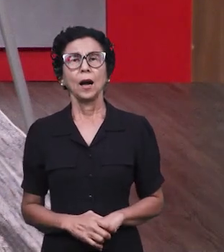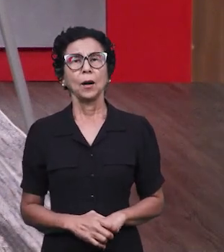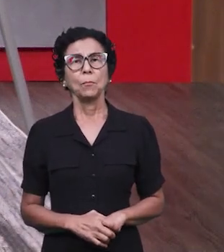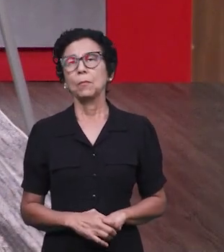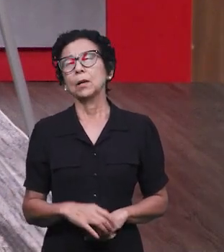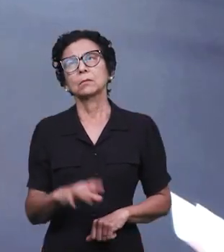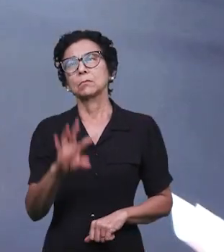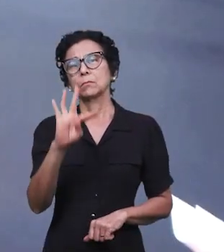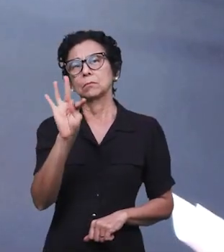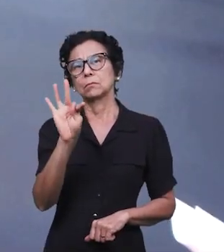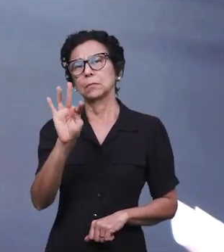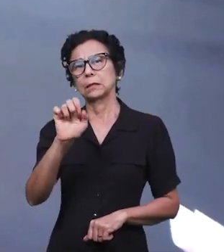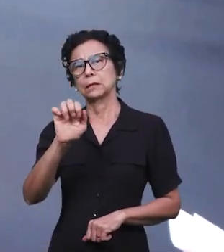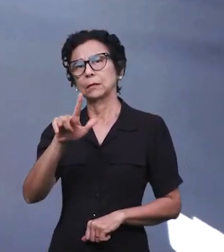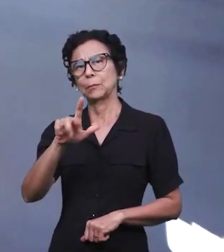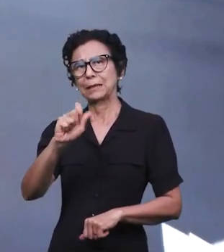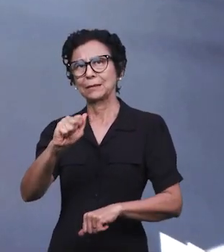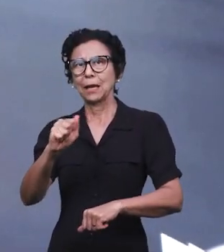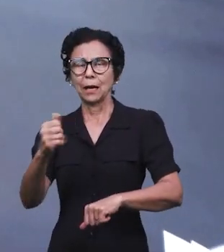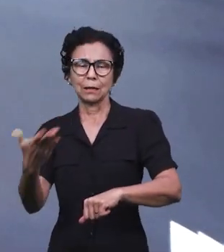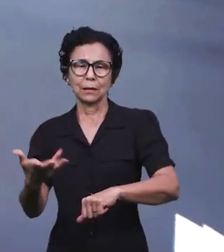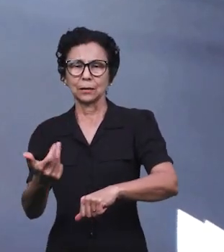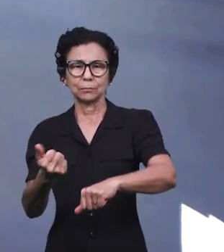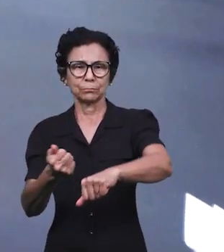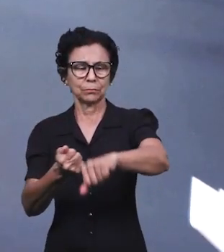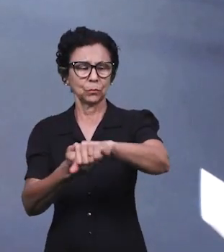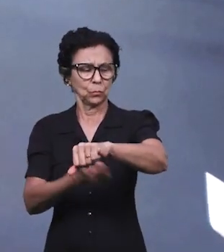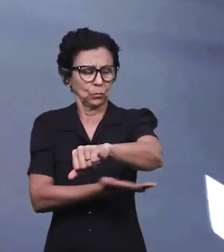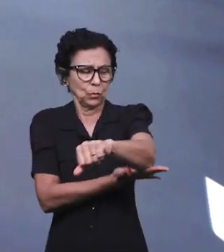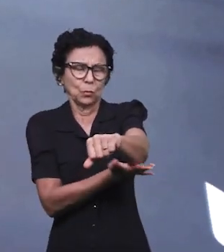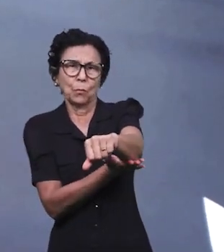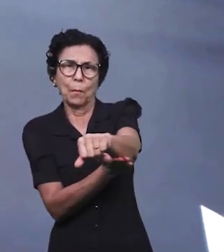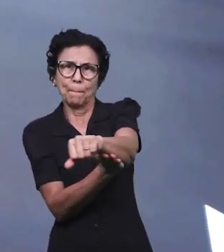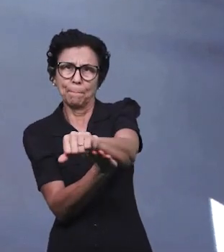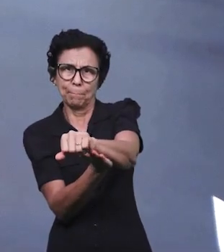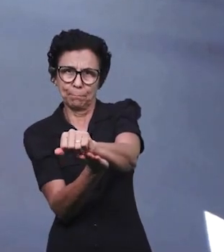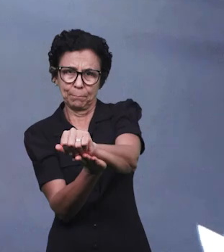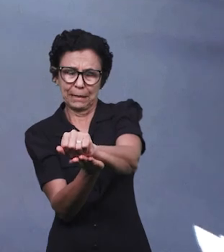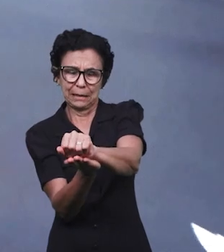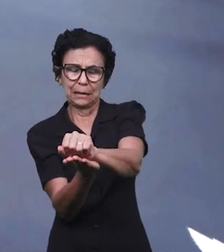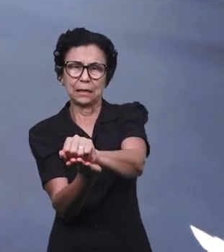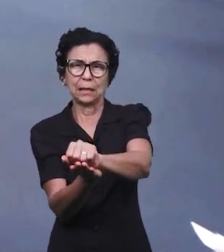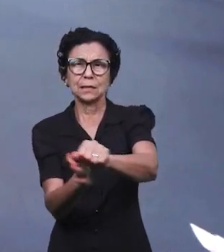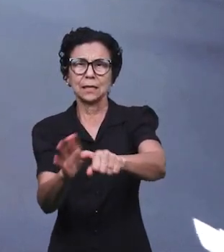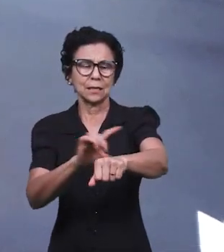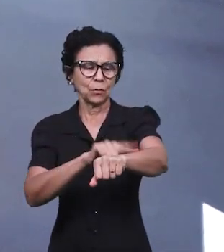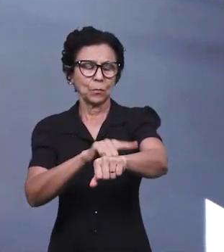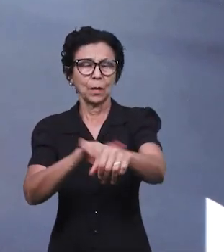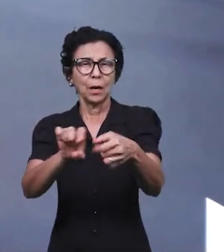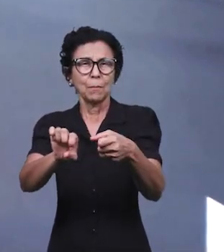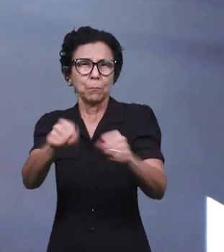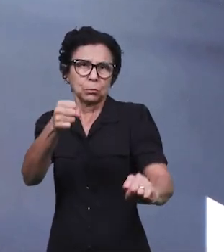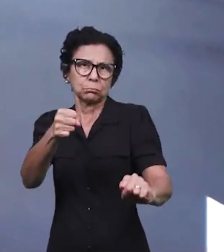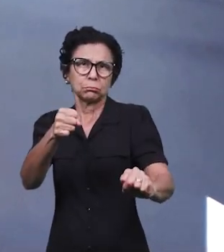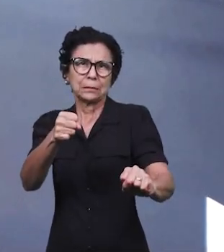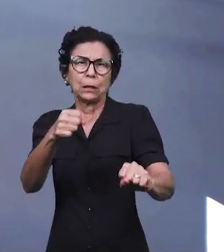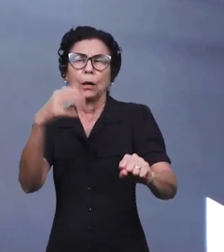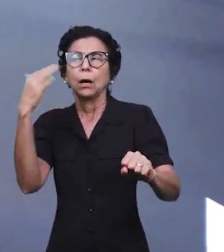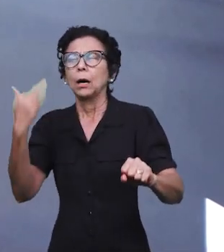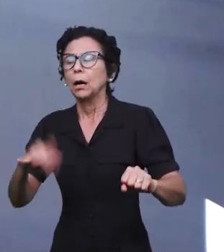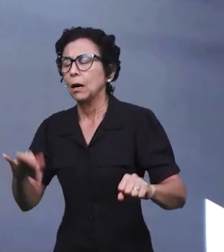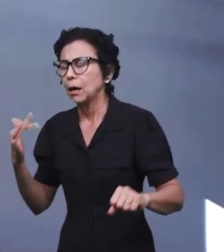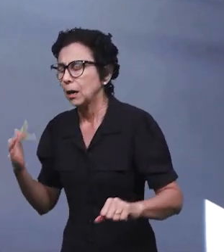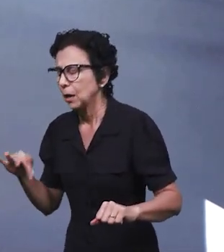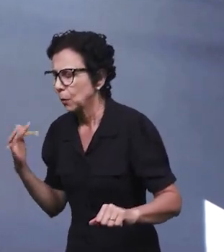uma tala que a gente usa, eu tô falando às vezes assim, uma fratura, a pessoa caiu, quebrou o braço, então a pessoa está sentindo dor,